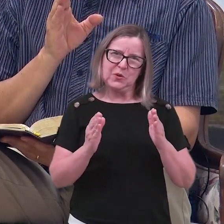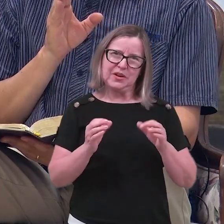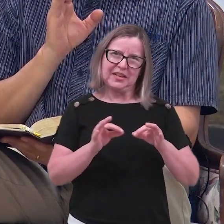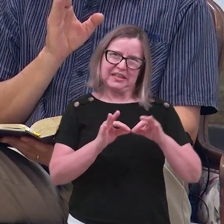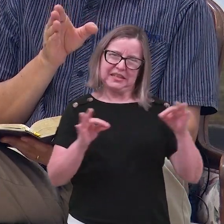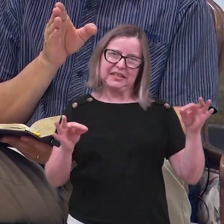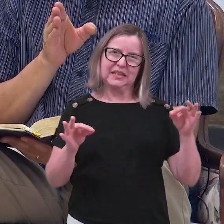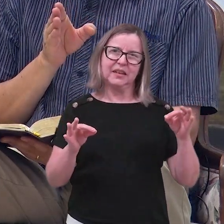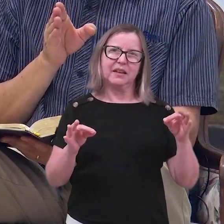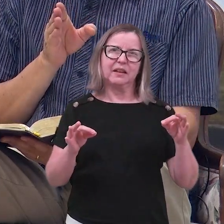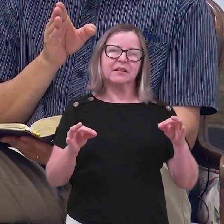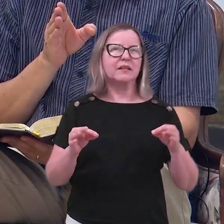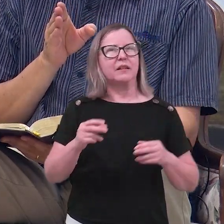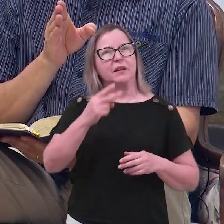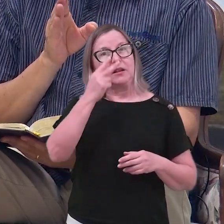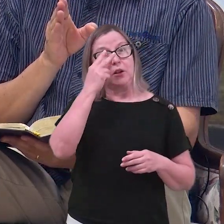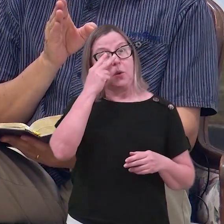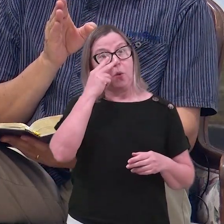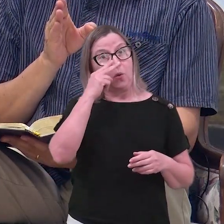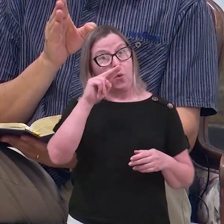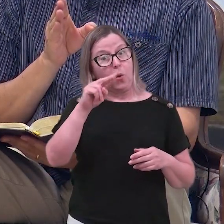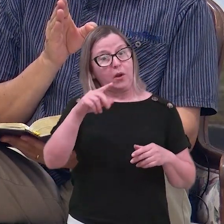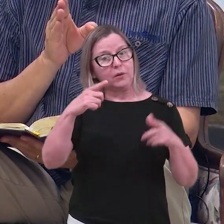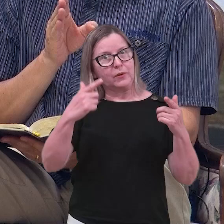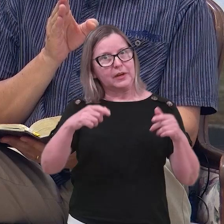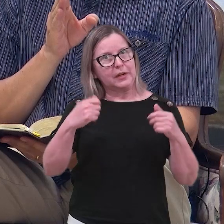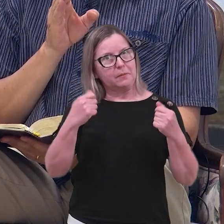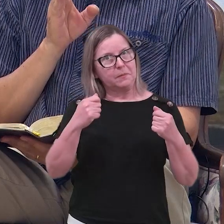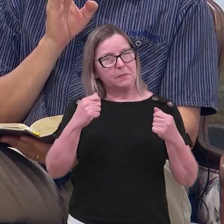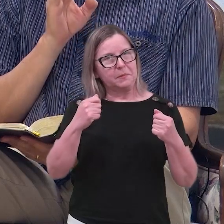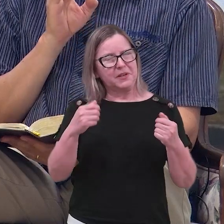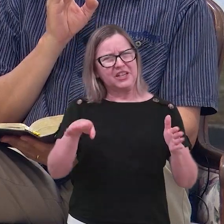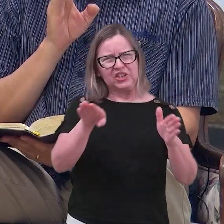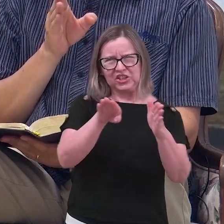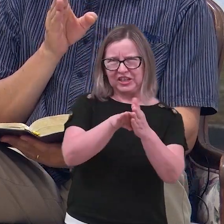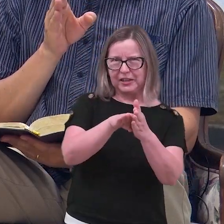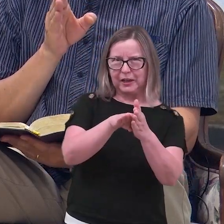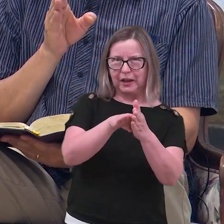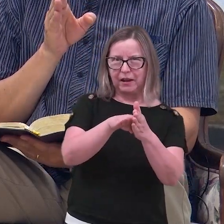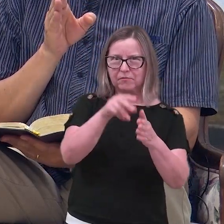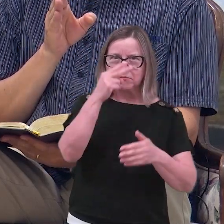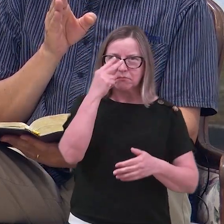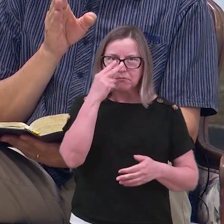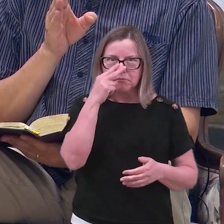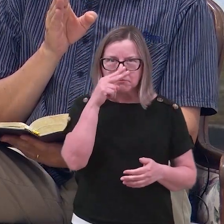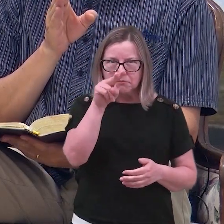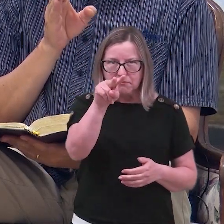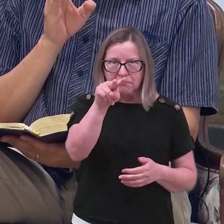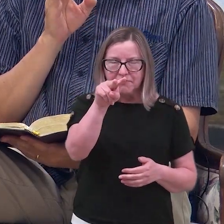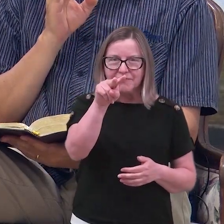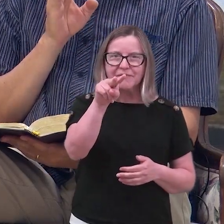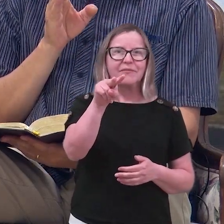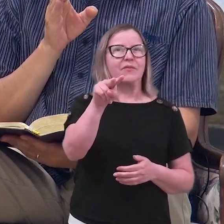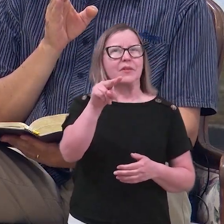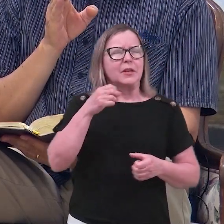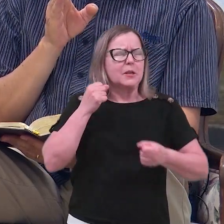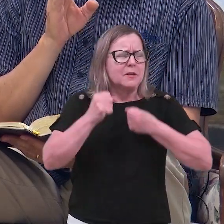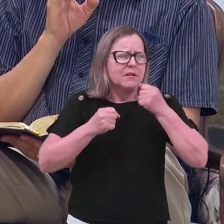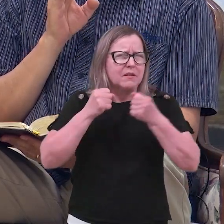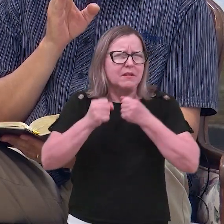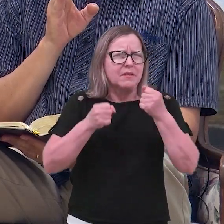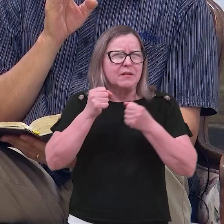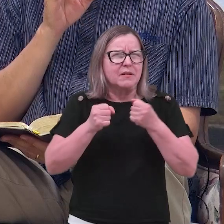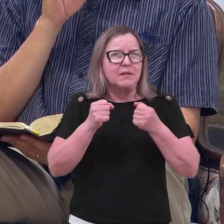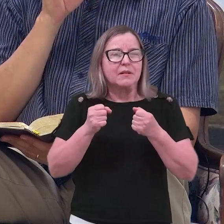ele mira o lugar que ele precisa chegar. Ele fixa os seus olhos e ele corre